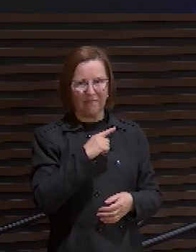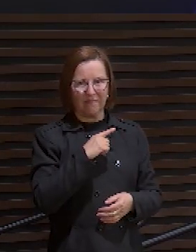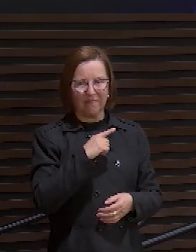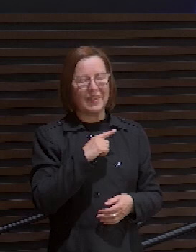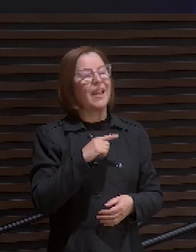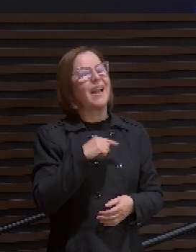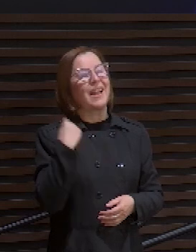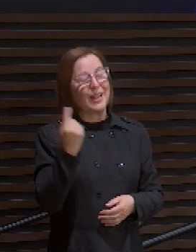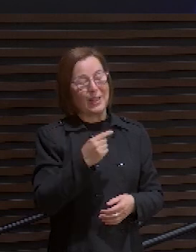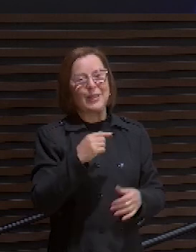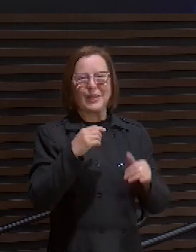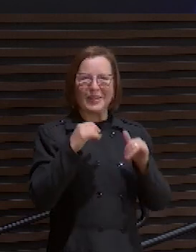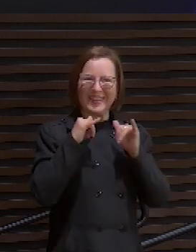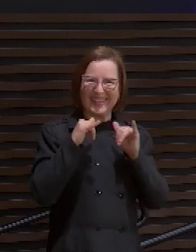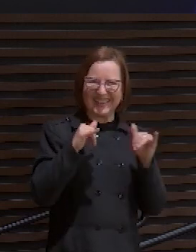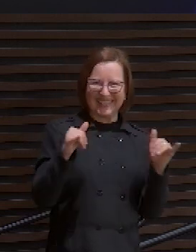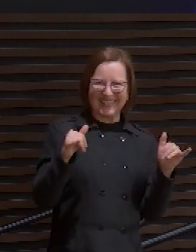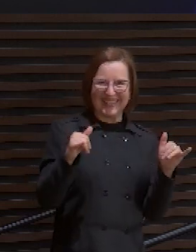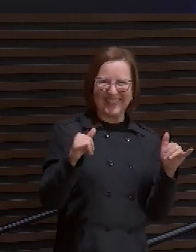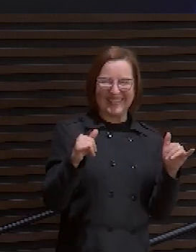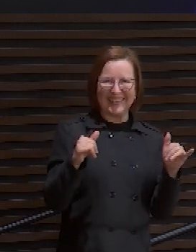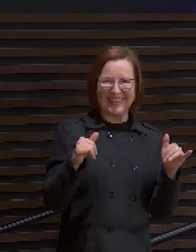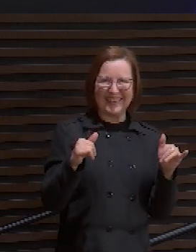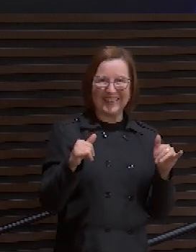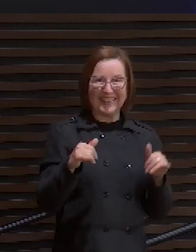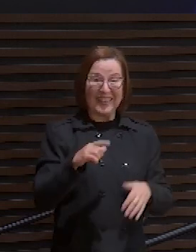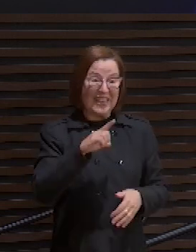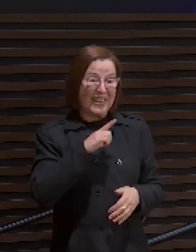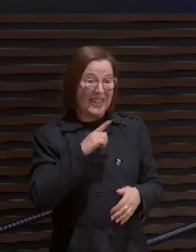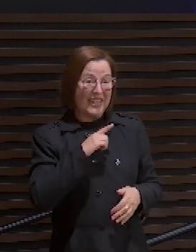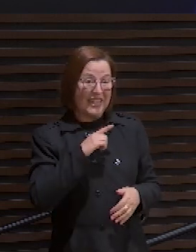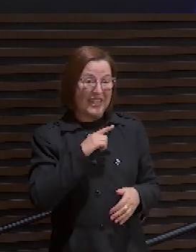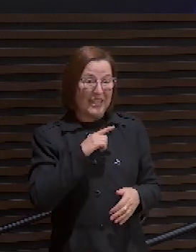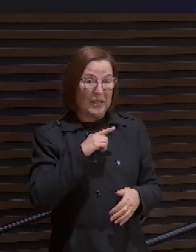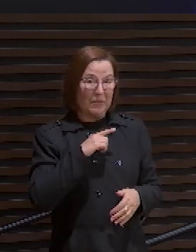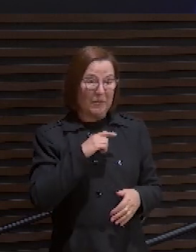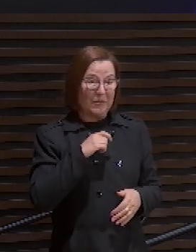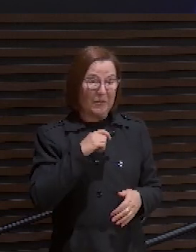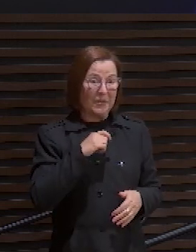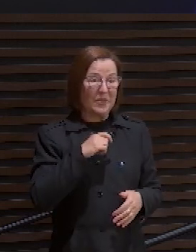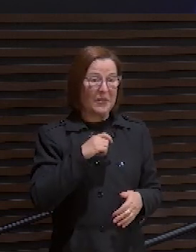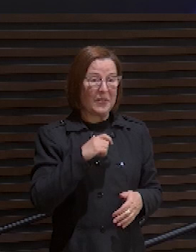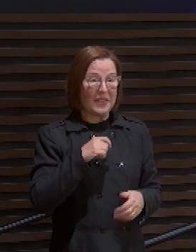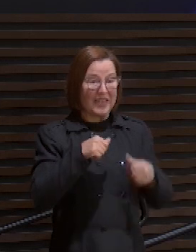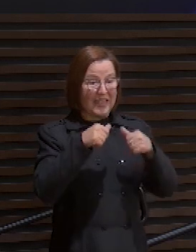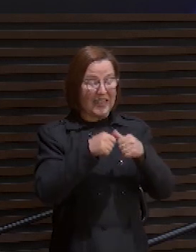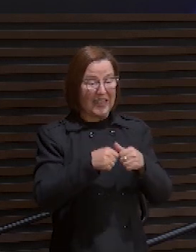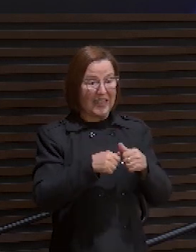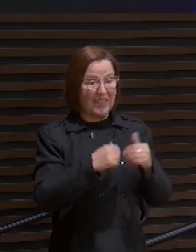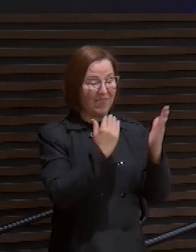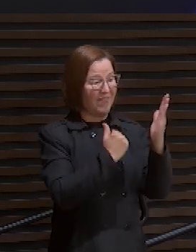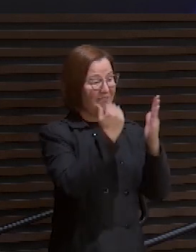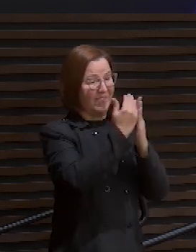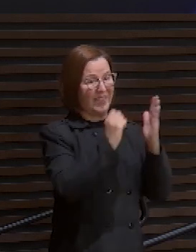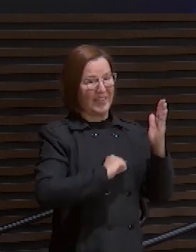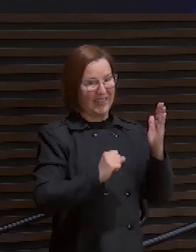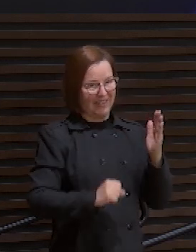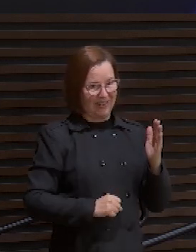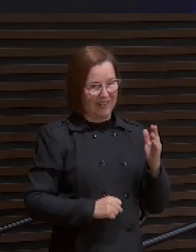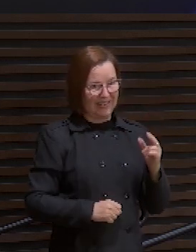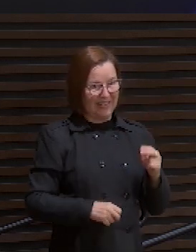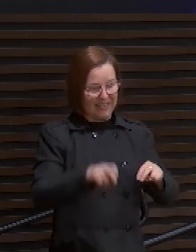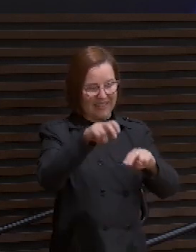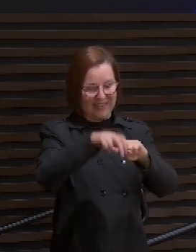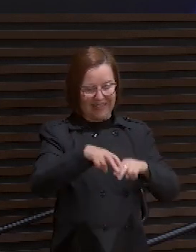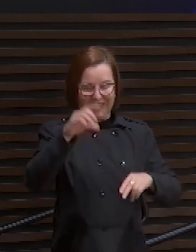dito é que possuímos tal sumo sacerdote que se assentou à destra